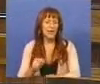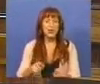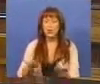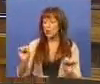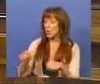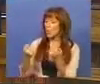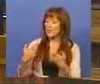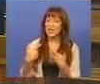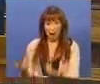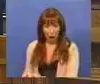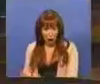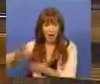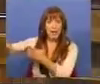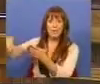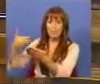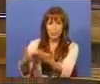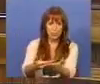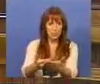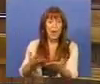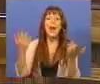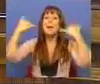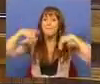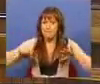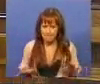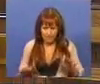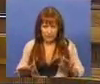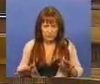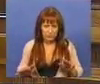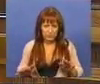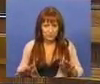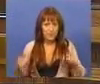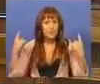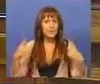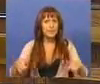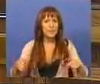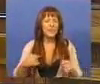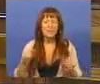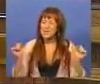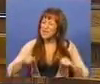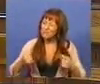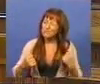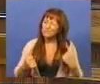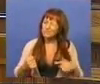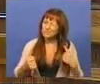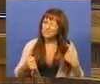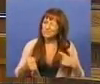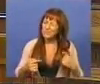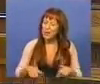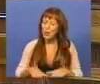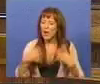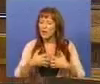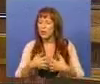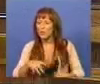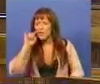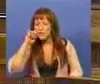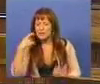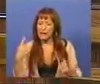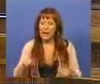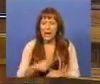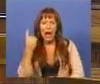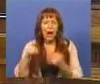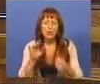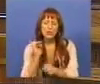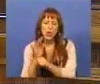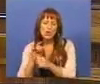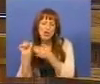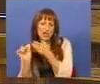os partidos ora propõem. Contudo, temos discordâncias, dúvidas e reservas acerca de vários